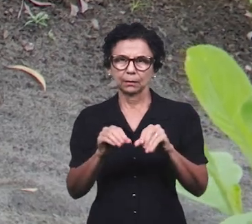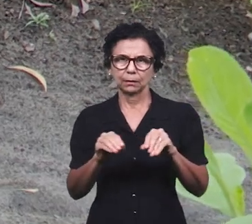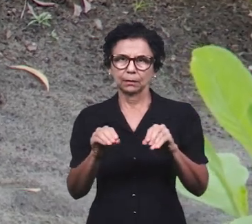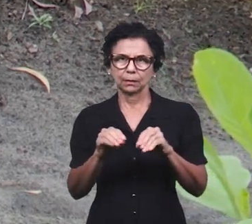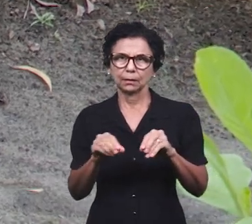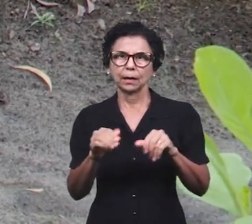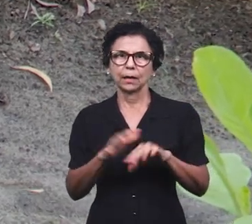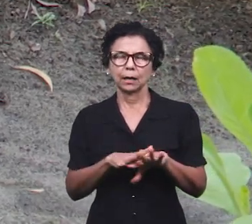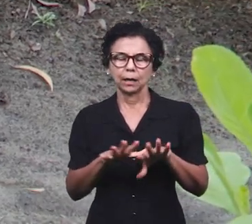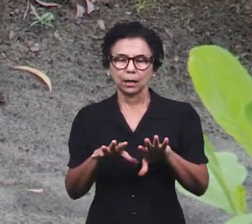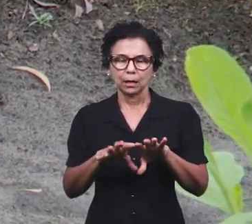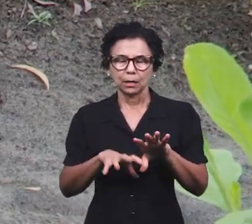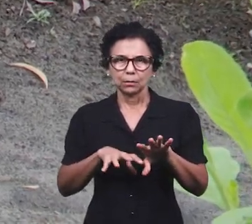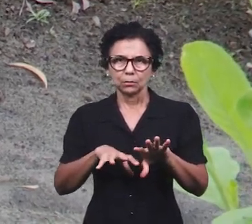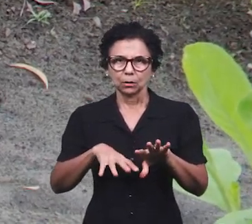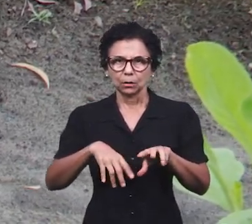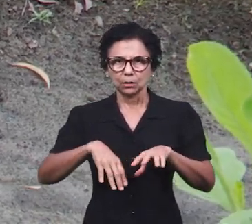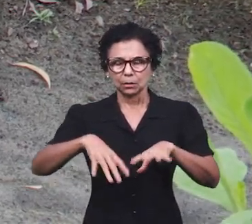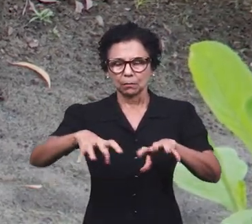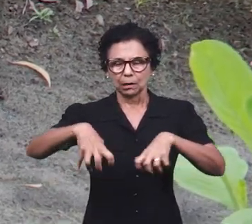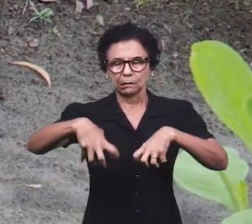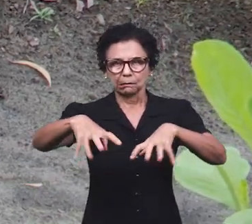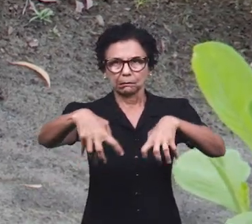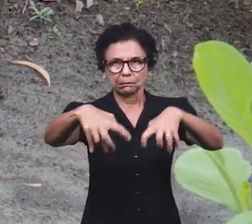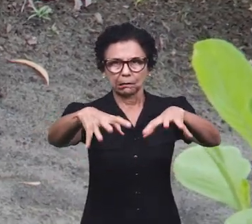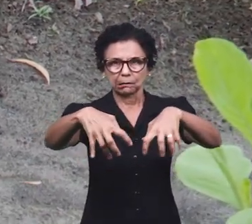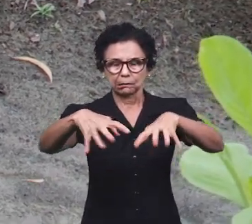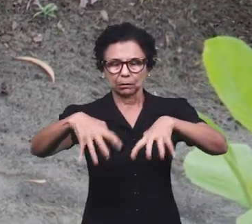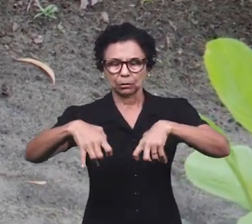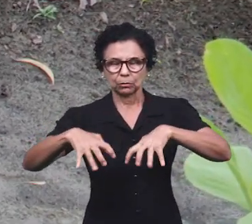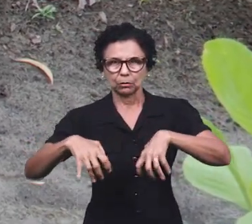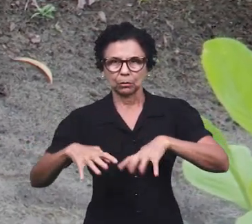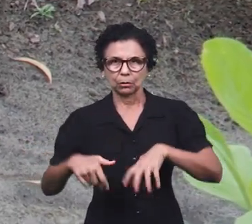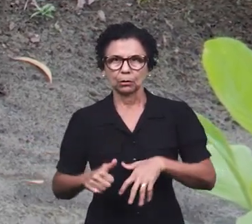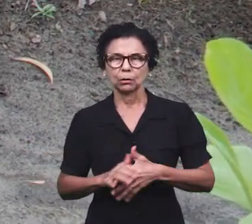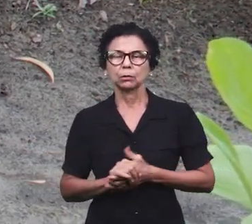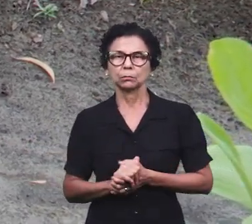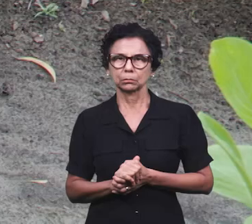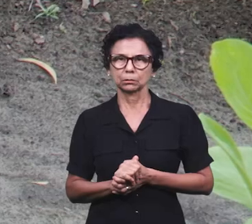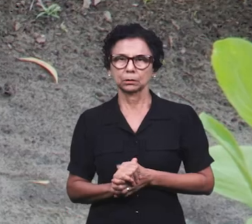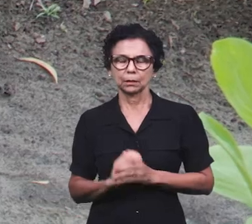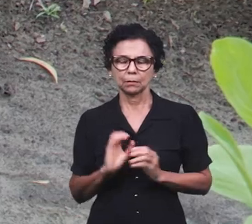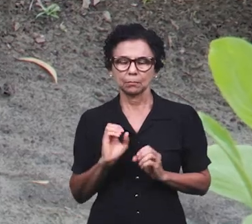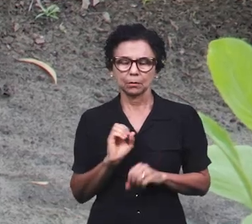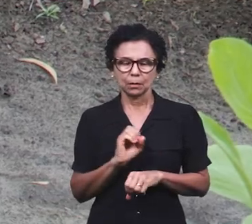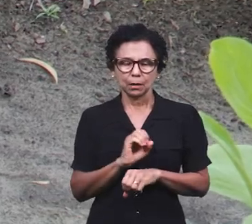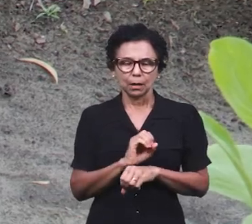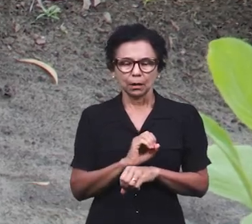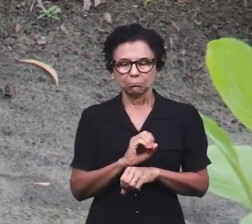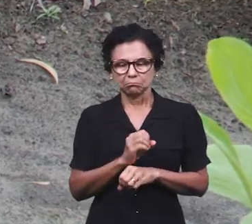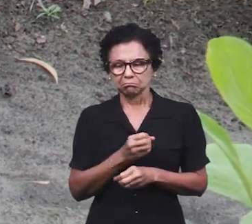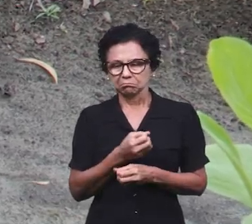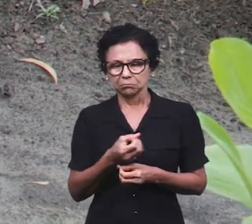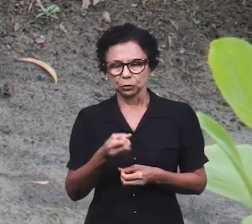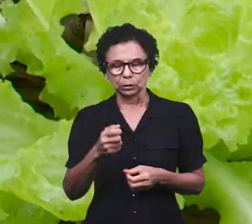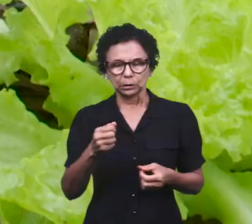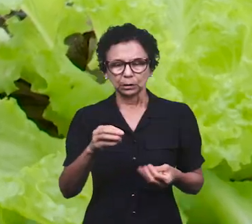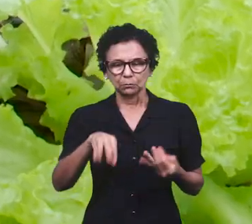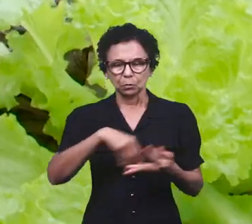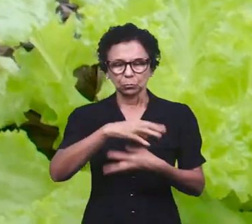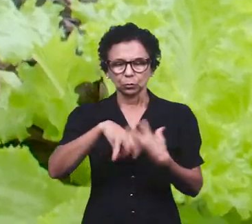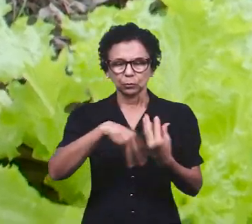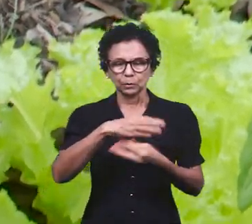ali preparamos os nossos canteiros, né, com a adubação que nós tínhamos ali, resto de folhas, um solo